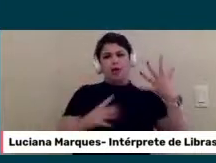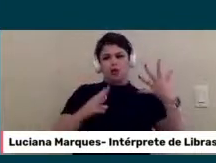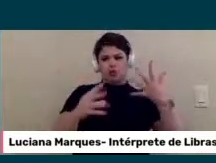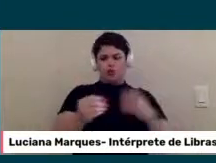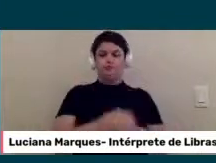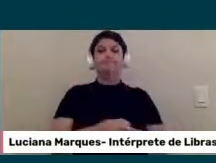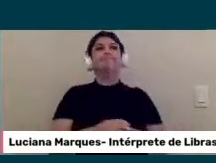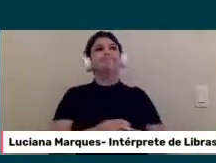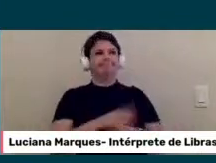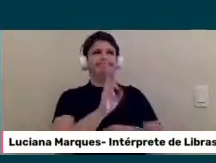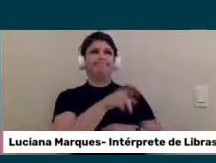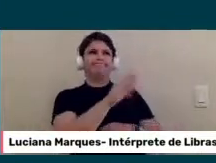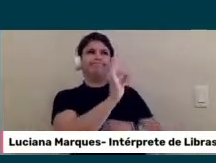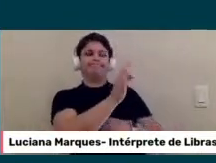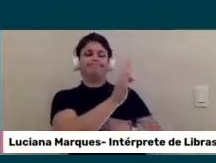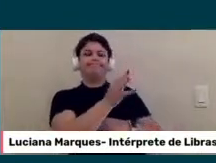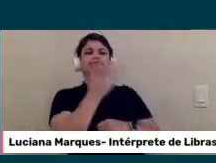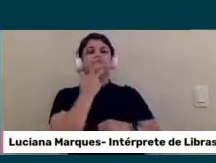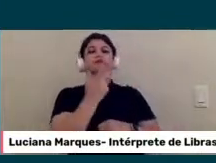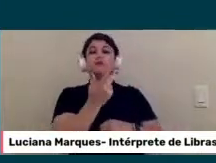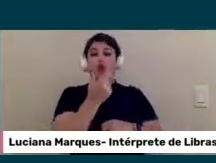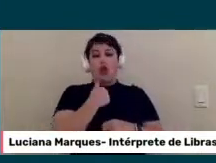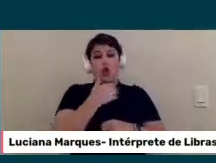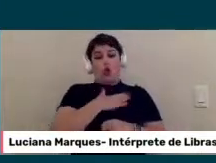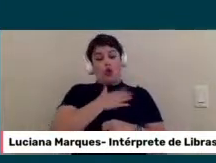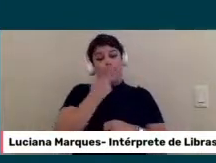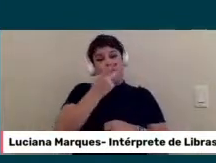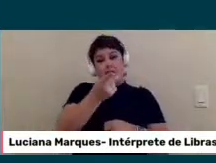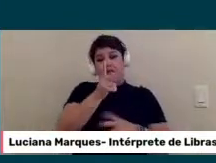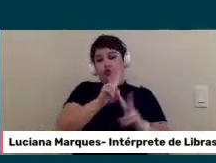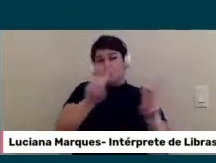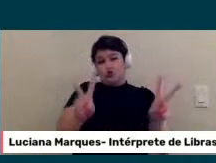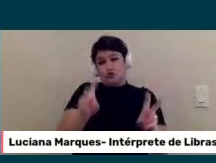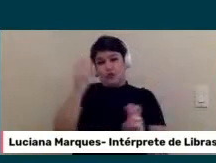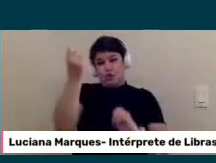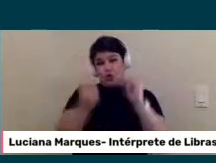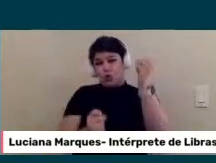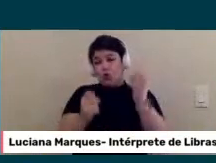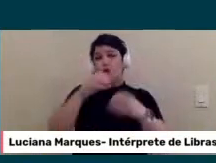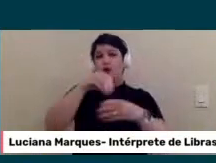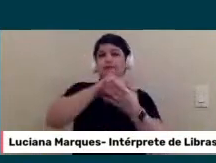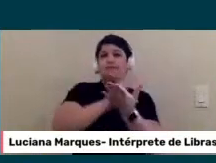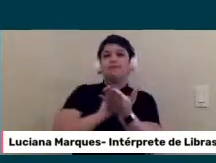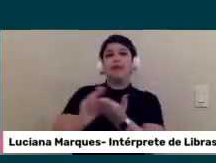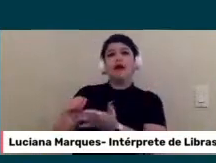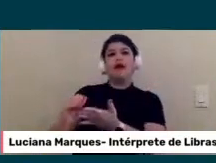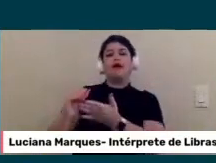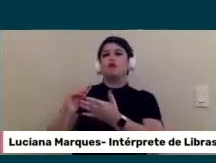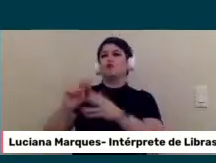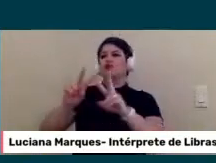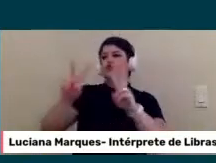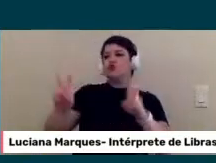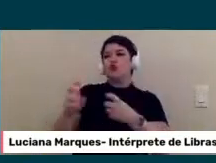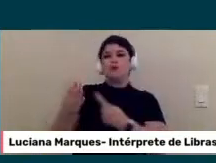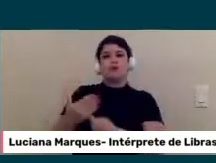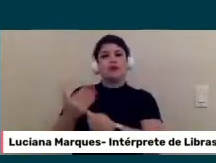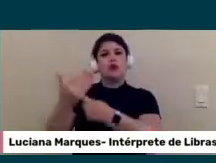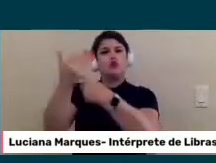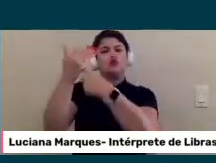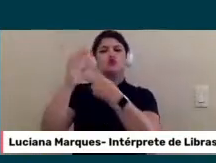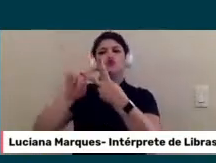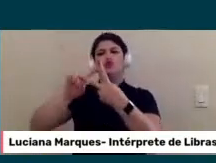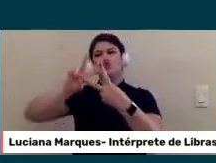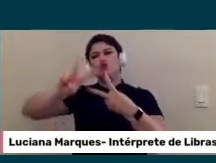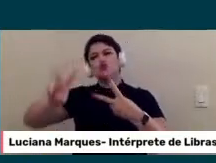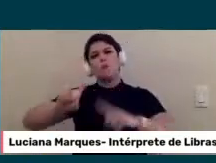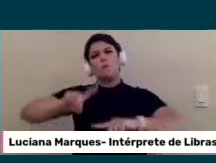Exatamente. Então, eu costumo falar que, em termos de indústria de dados, indústria de tecnologia, indústria de produtos,